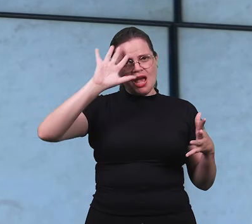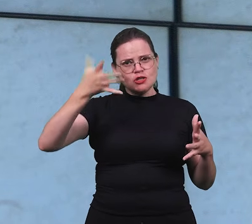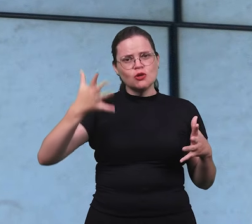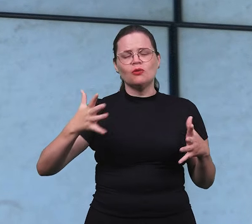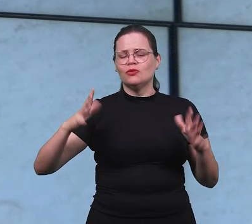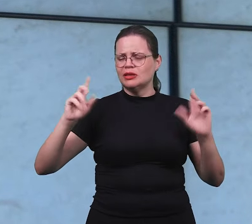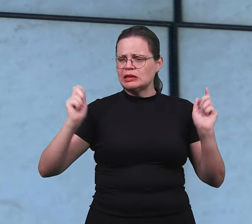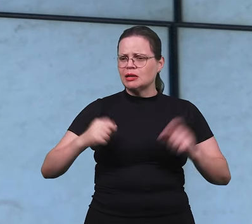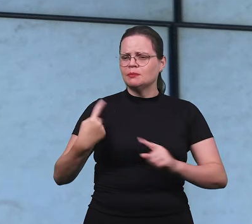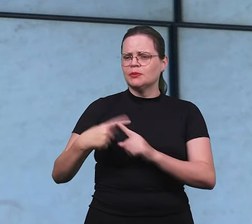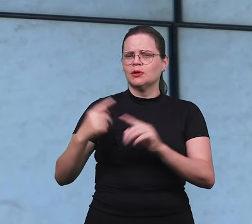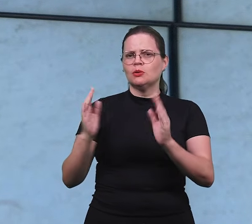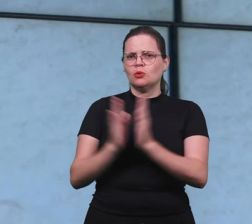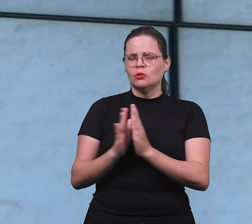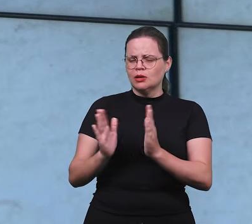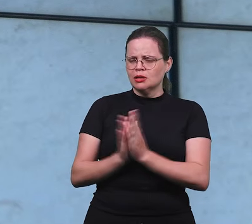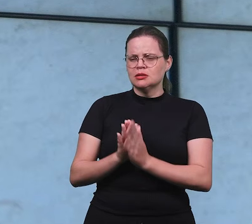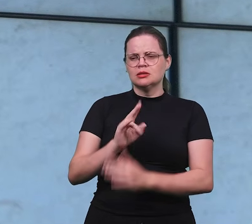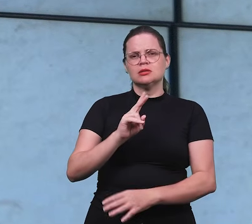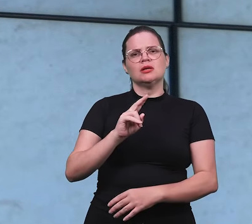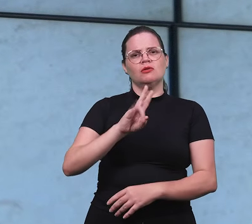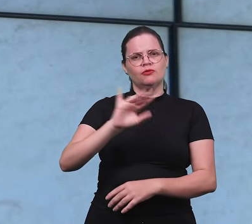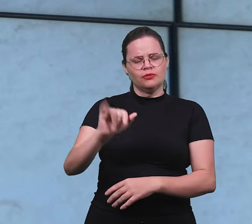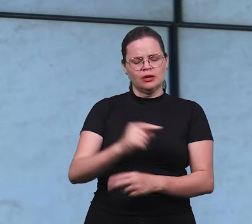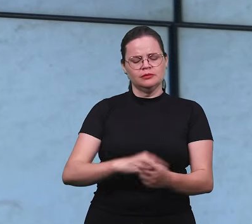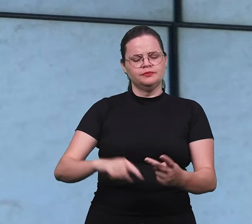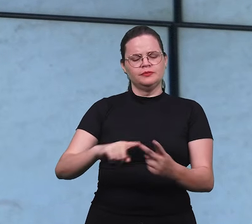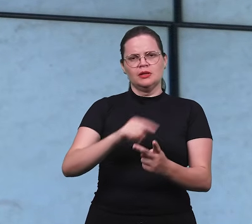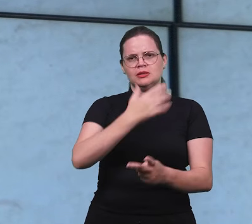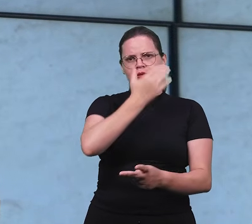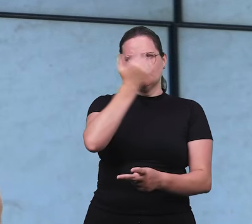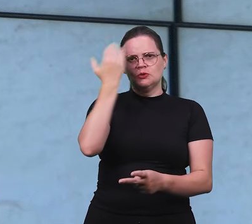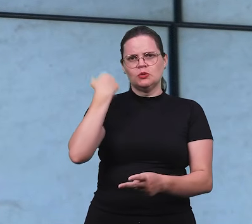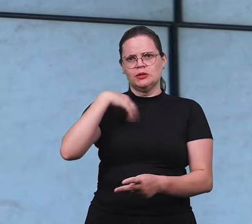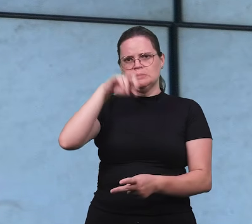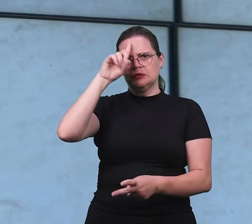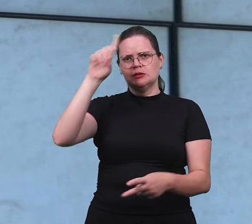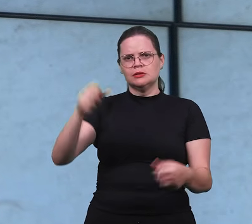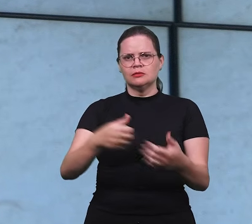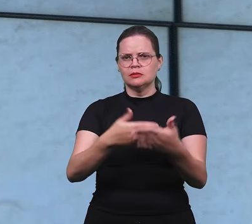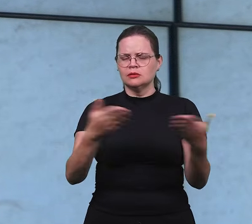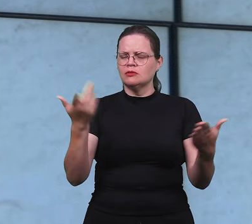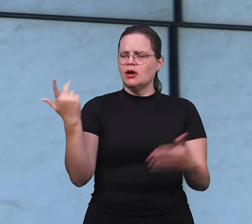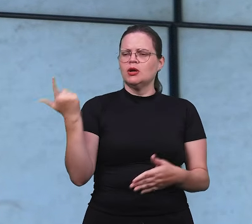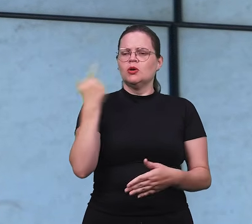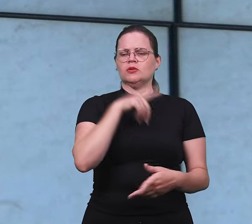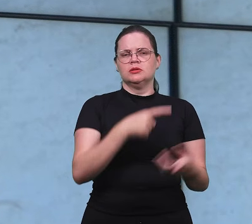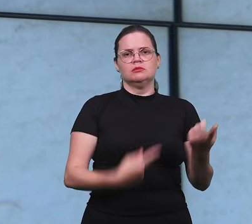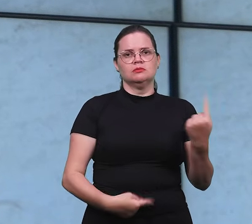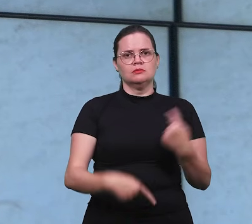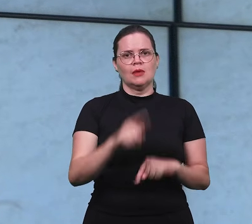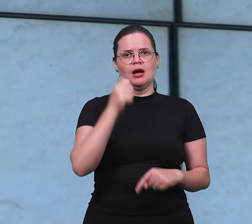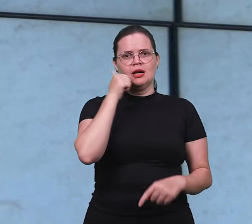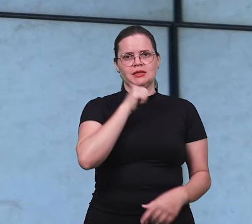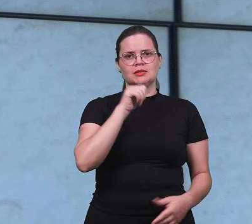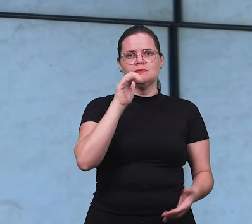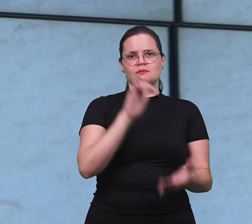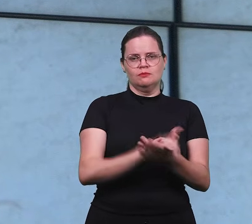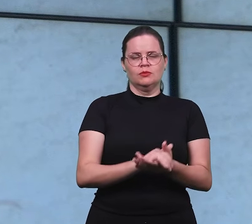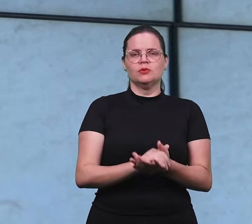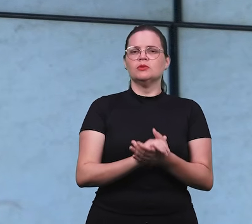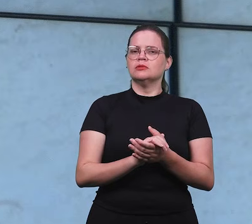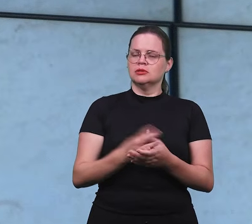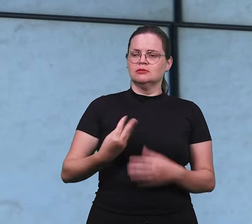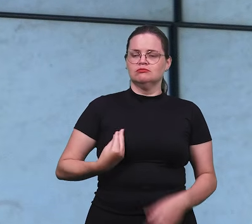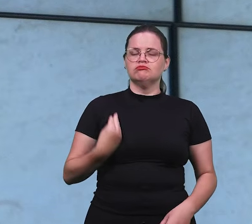é? Na oração, com a sua sabedoria que Deus dá. Você se torna uma